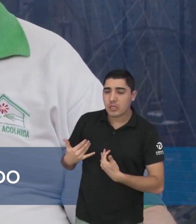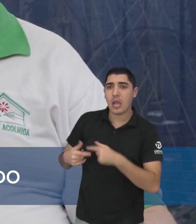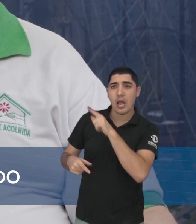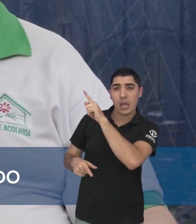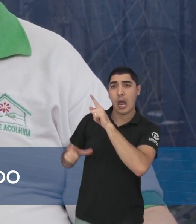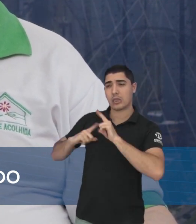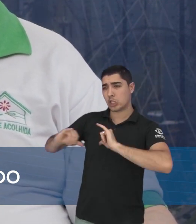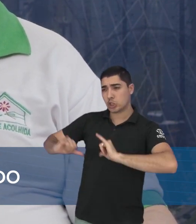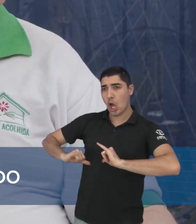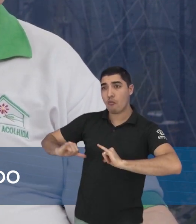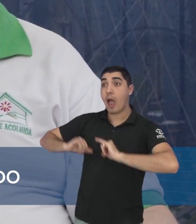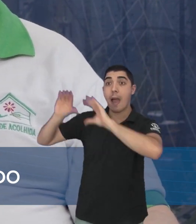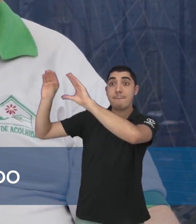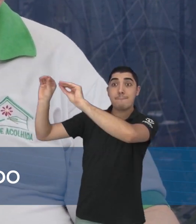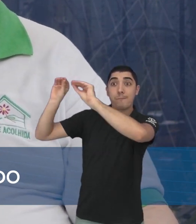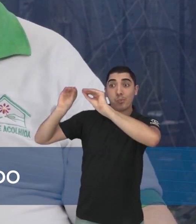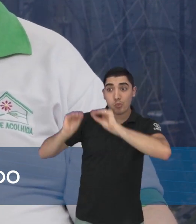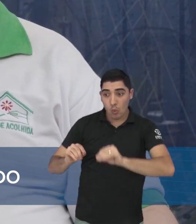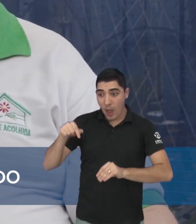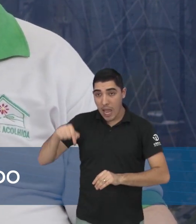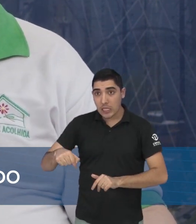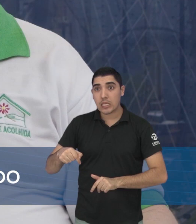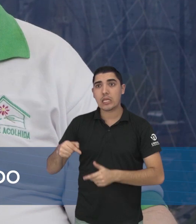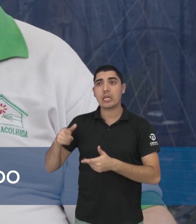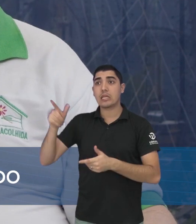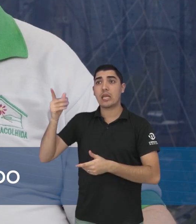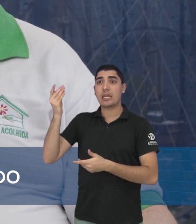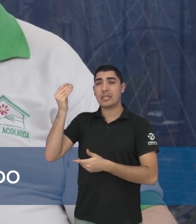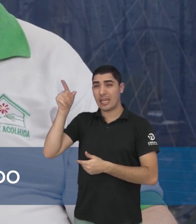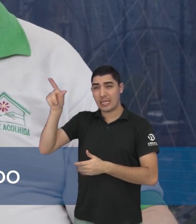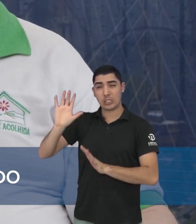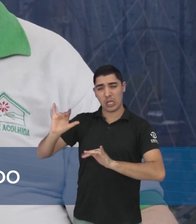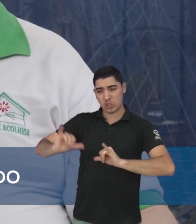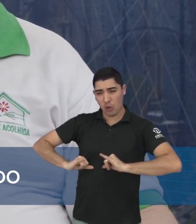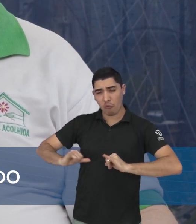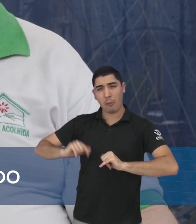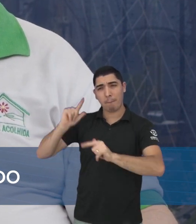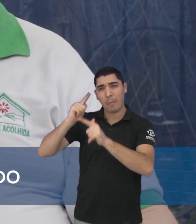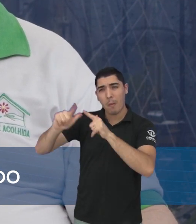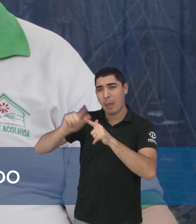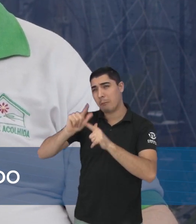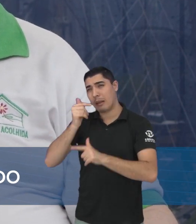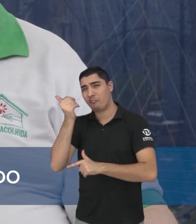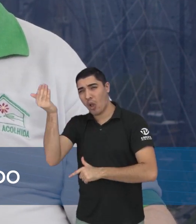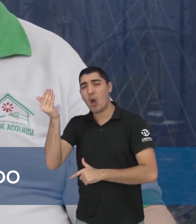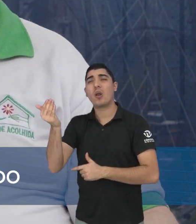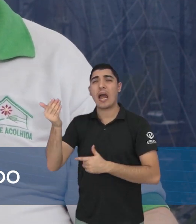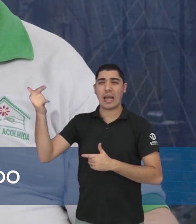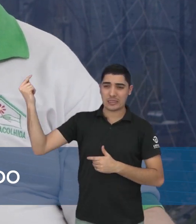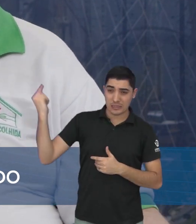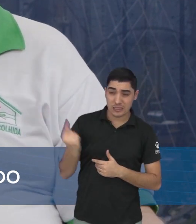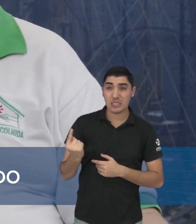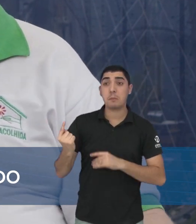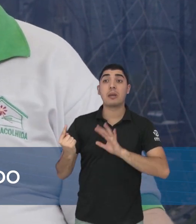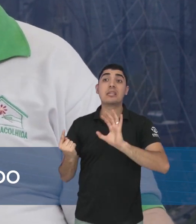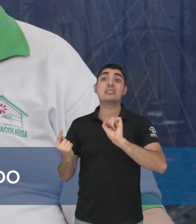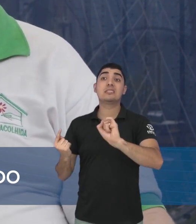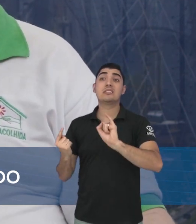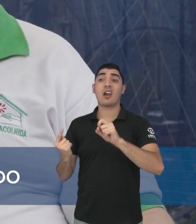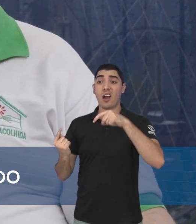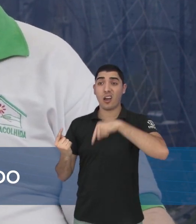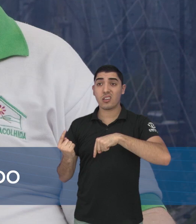você vem aqui, passou pela dificuldade para chegar até aqui, e com a chance de passar a fome